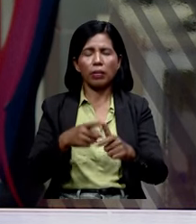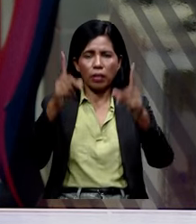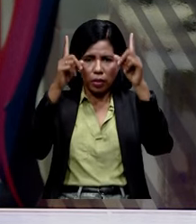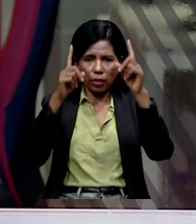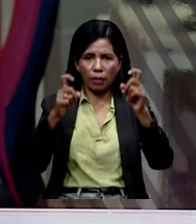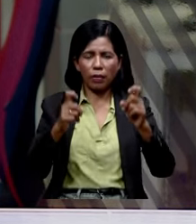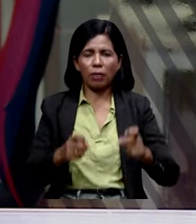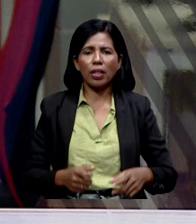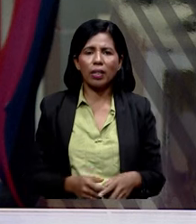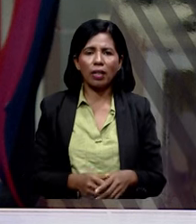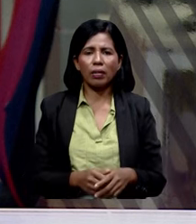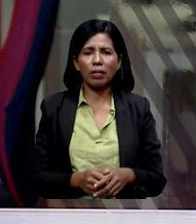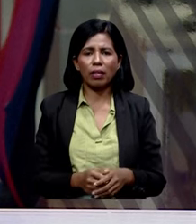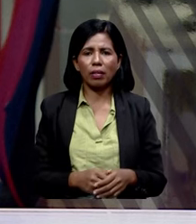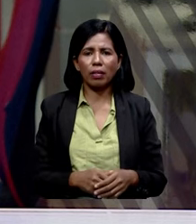exame.